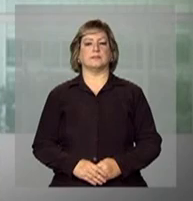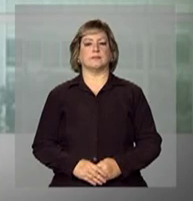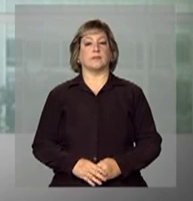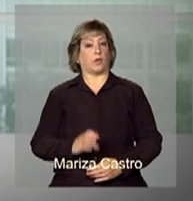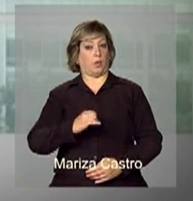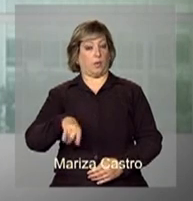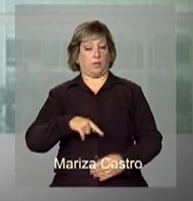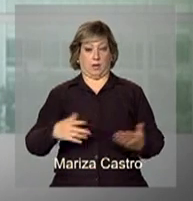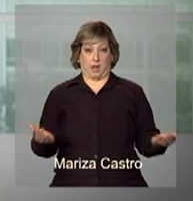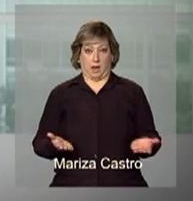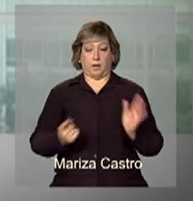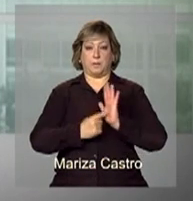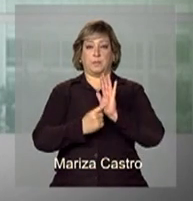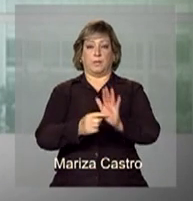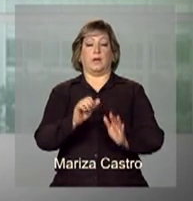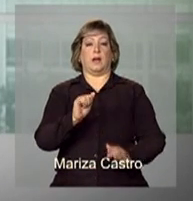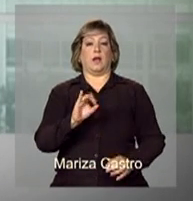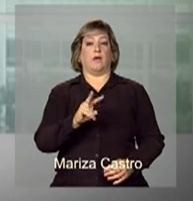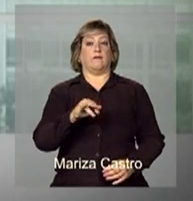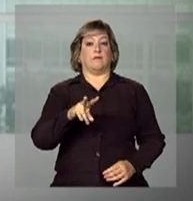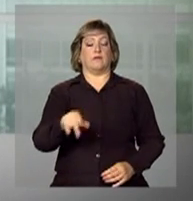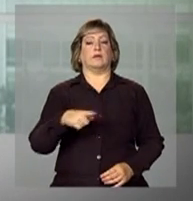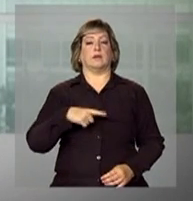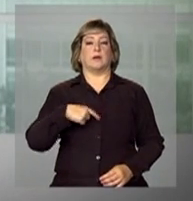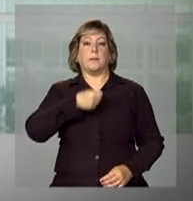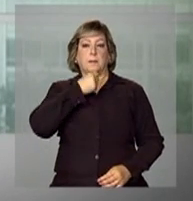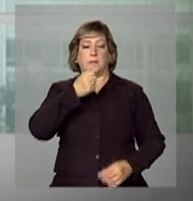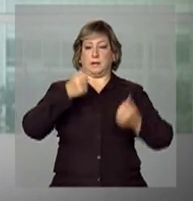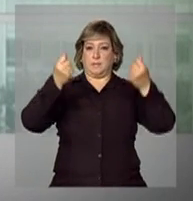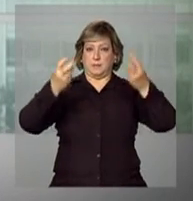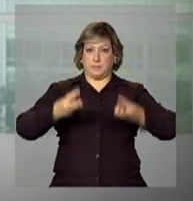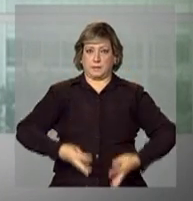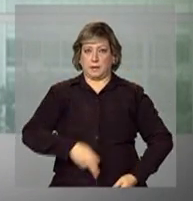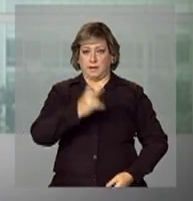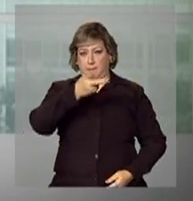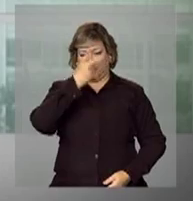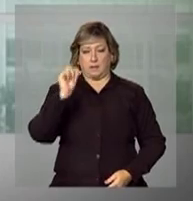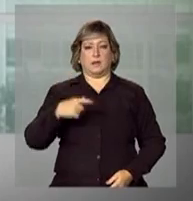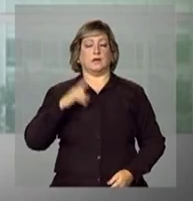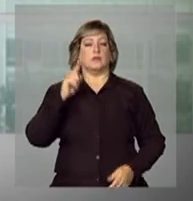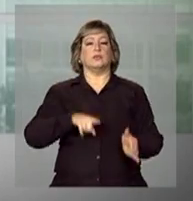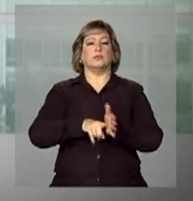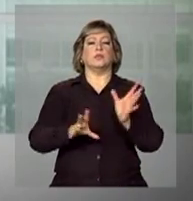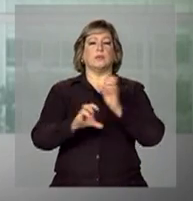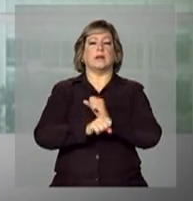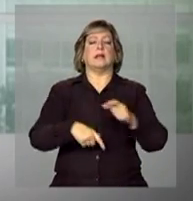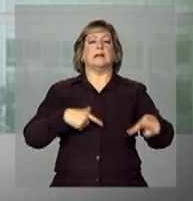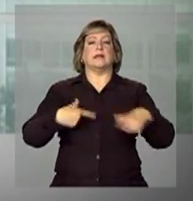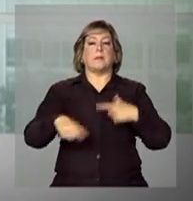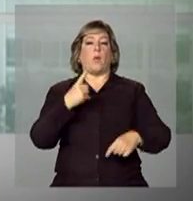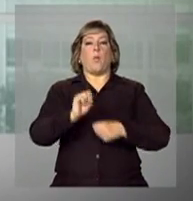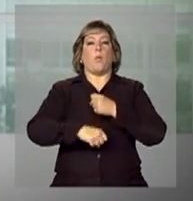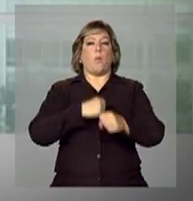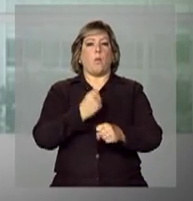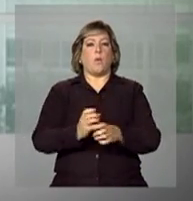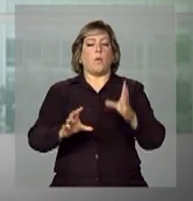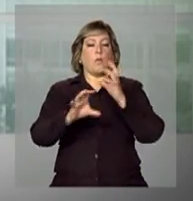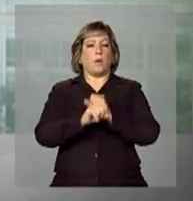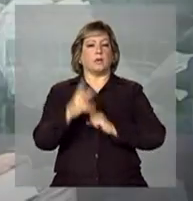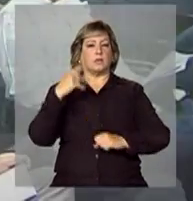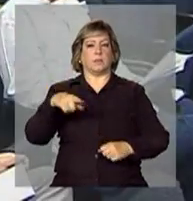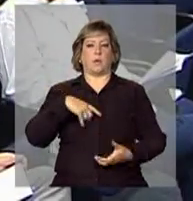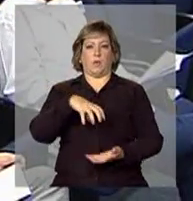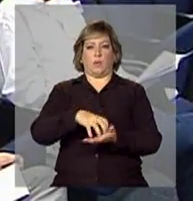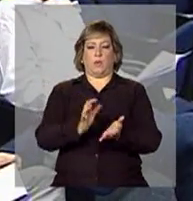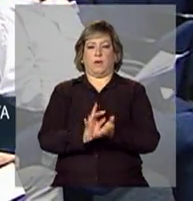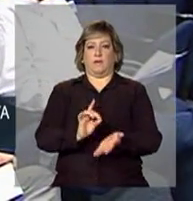Olá, interrompemos a programação para transmitir ao vivo a coletiva de imprensa com o balanço de um ano dos trabalhos da Comissão Nacional da Verdade.